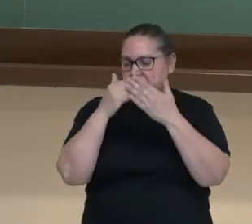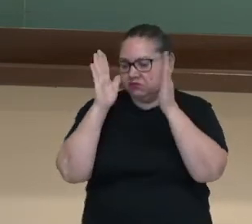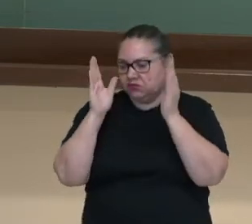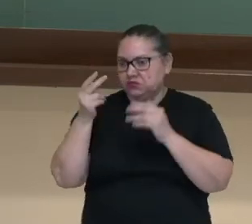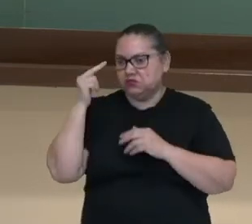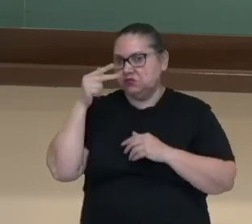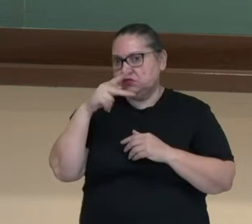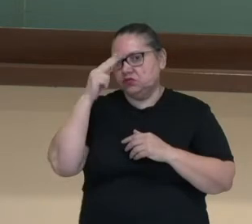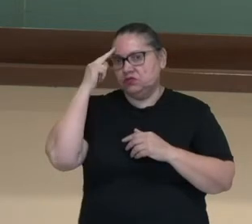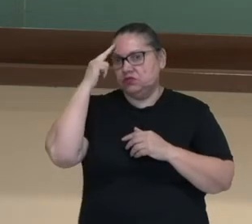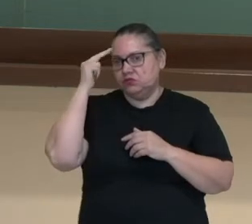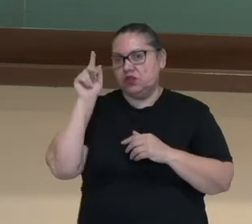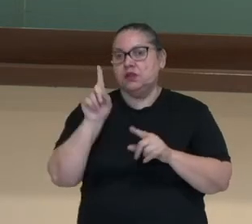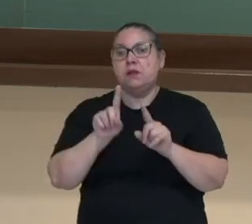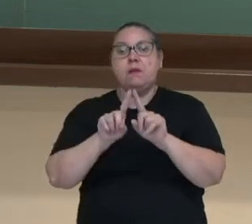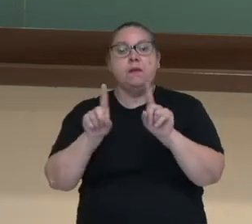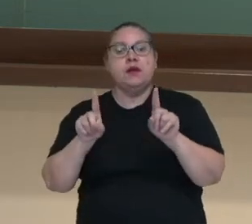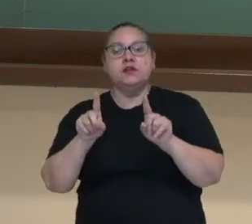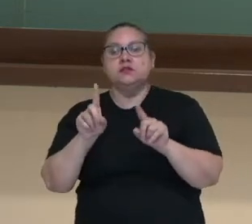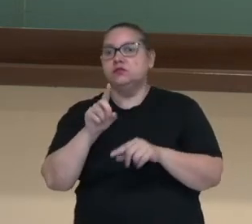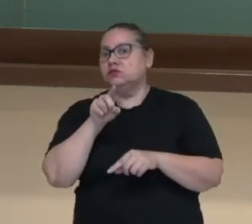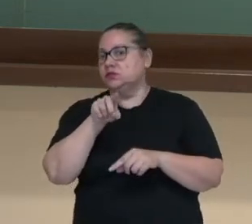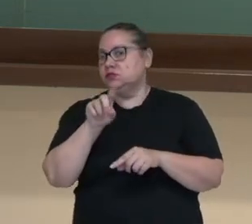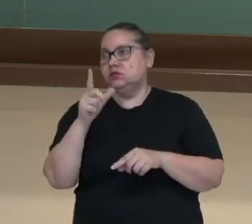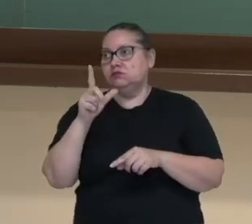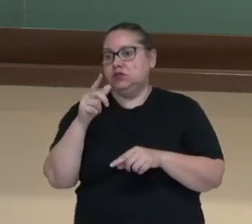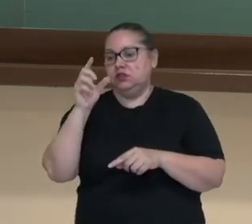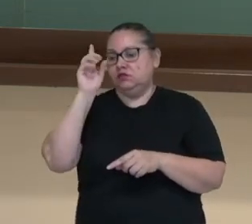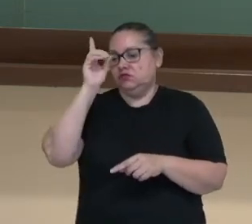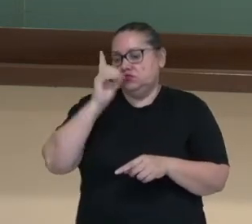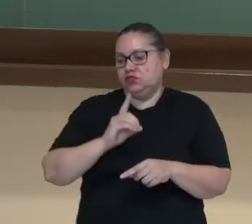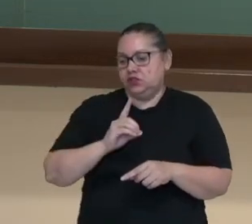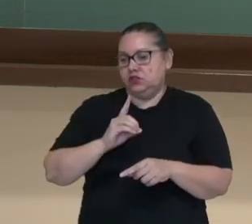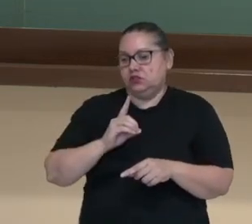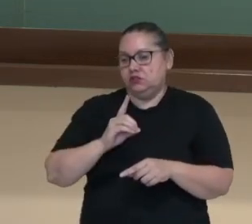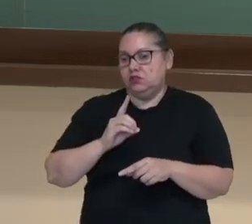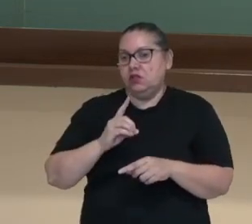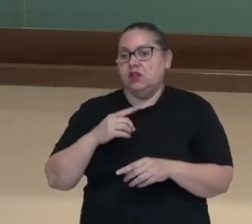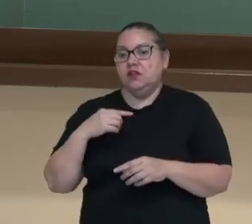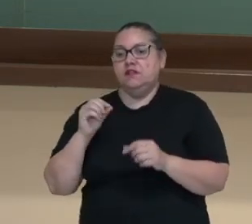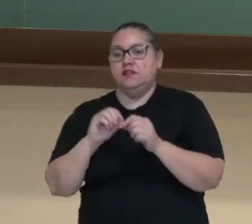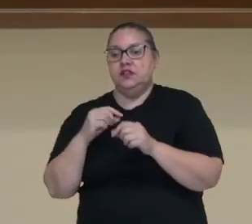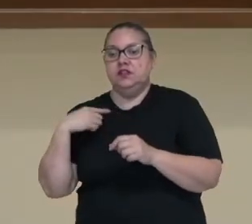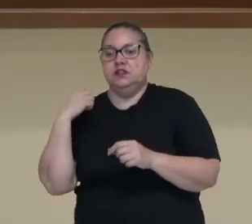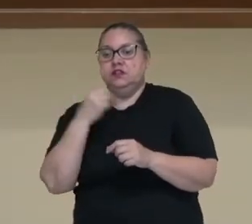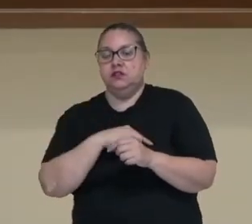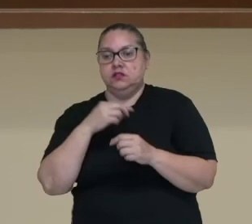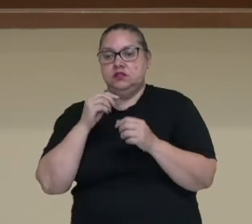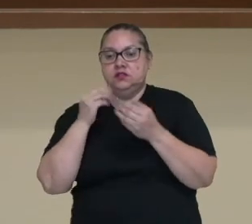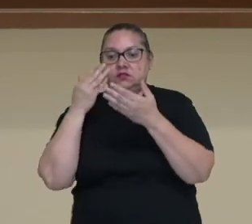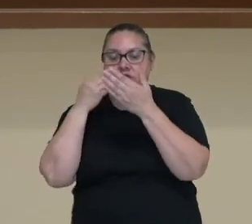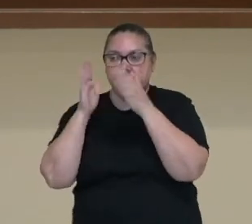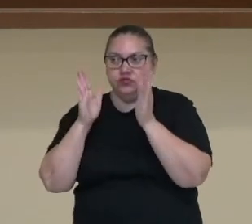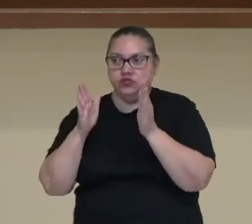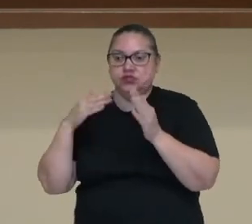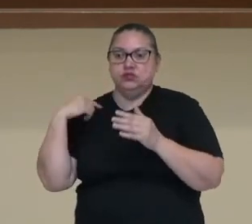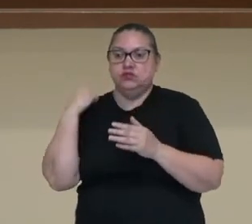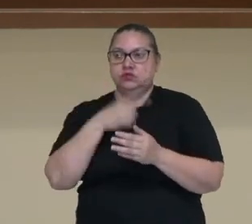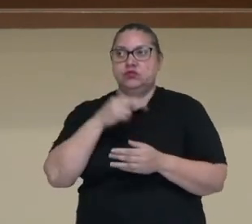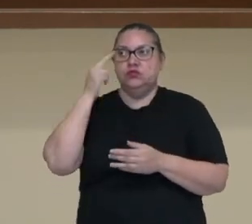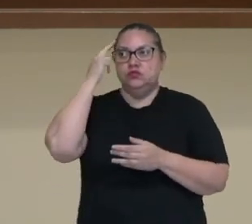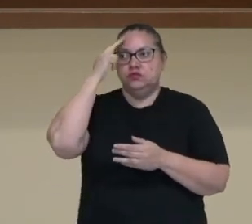sonhos, mas você não tem o direito de fazer a gente desistir dos nossos sonhos. Quando eu coloco essa palavra